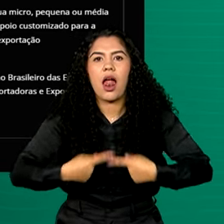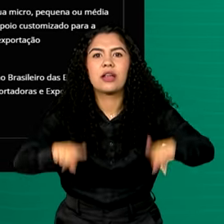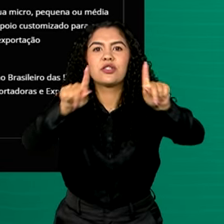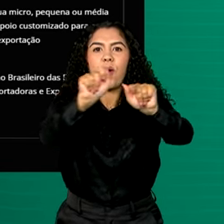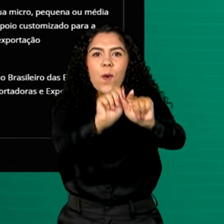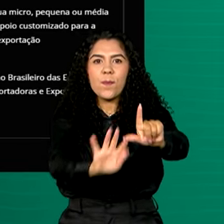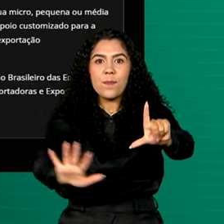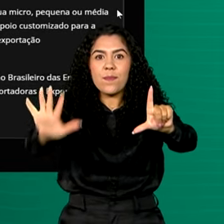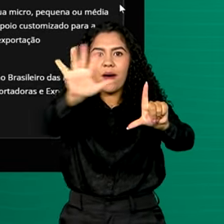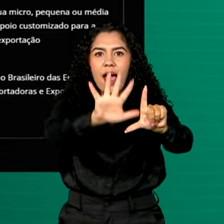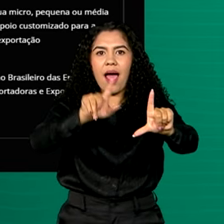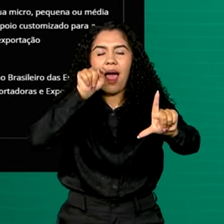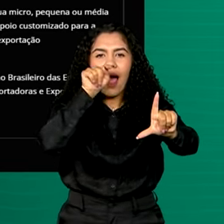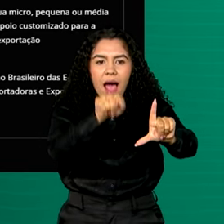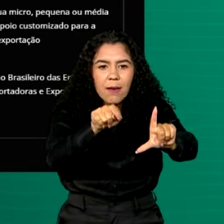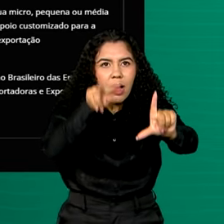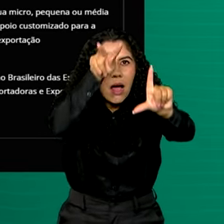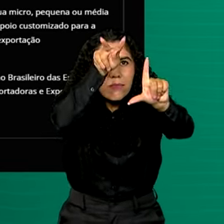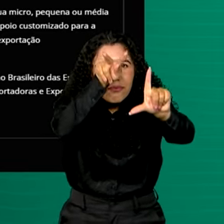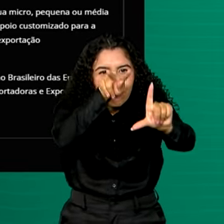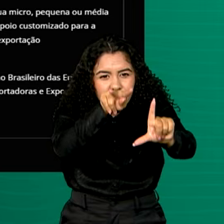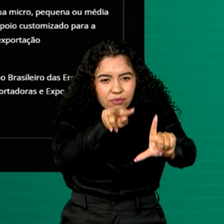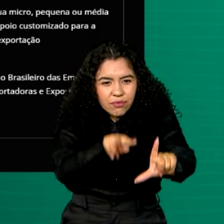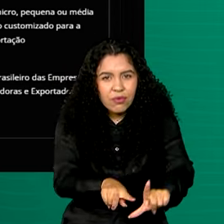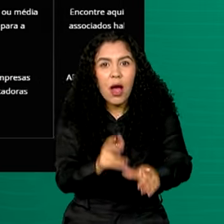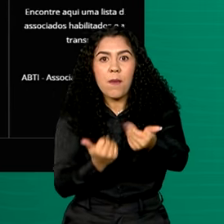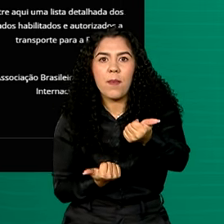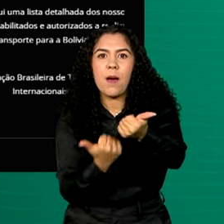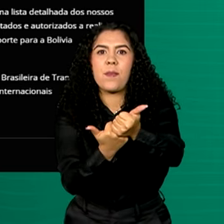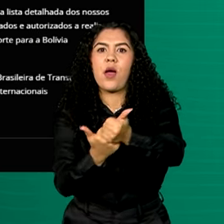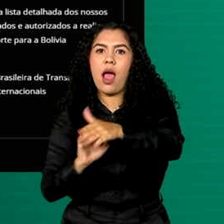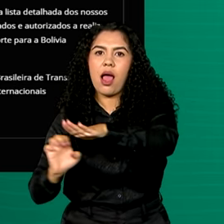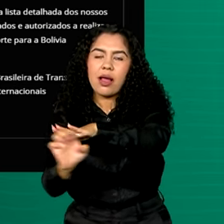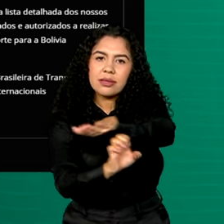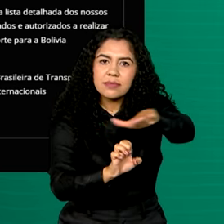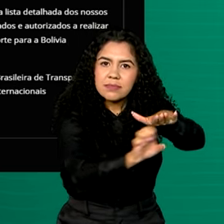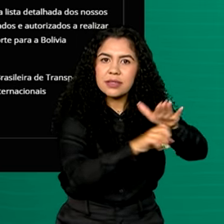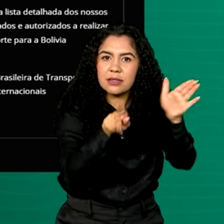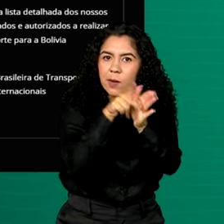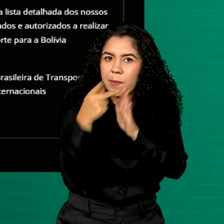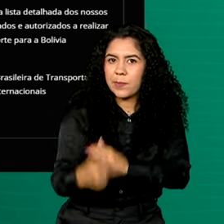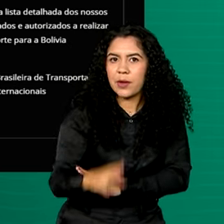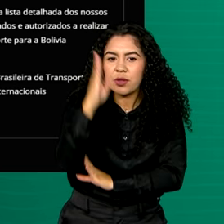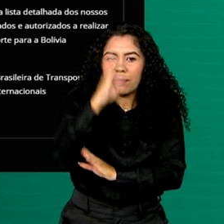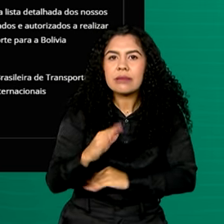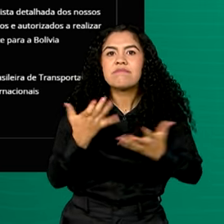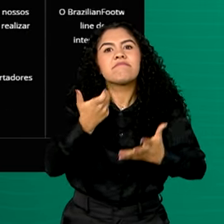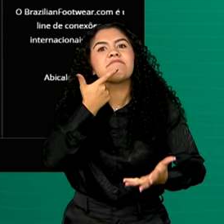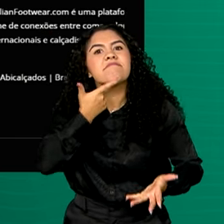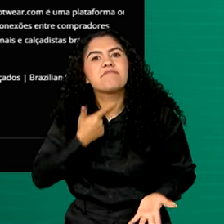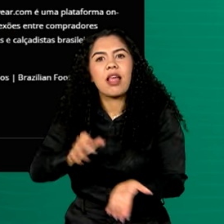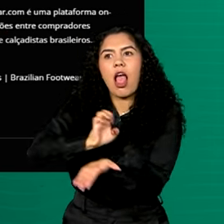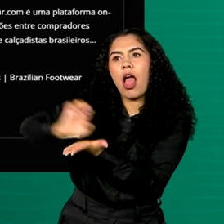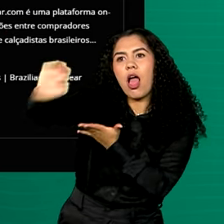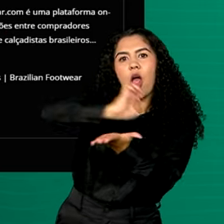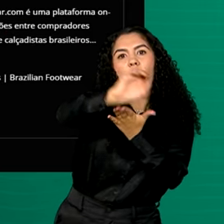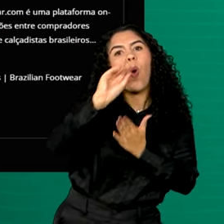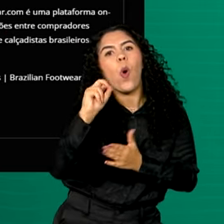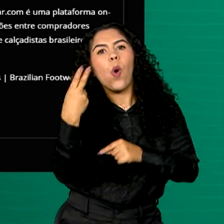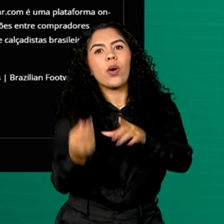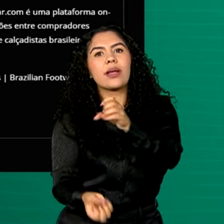oferece redes de apoio para as empresas brasileiras que desejam exportar ou abrir filiais no